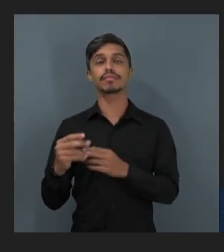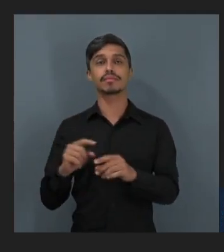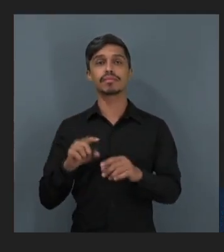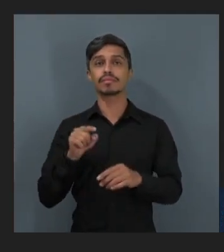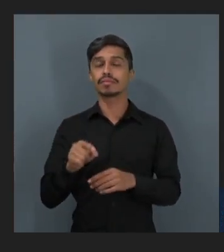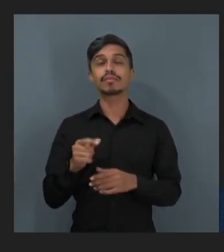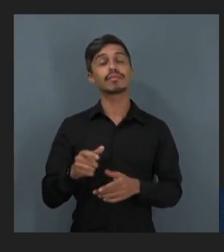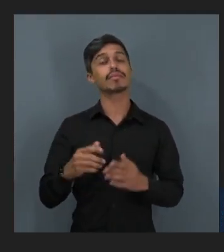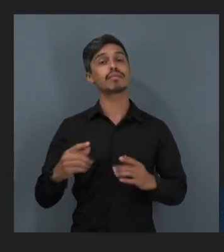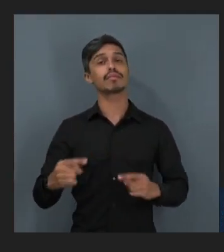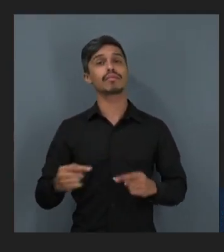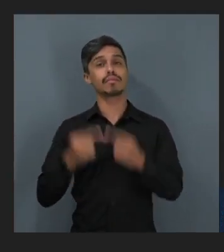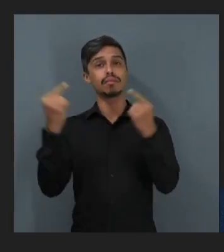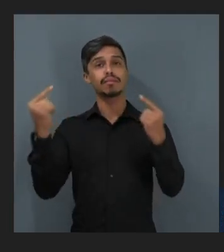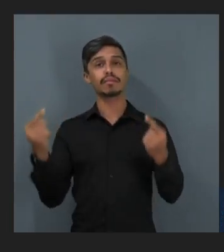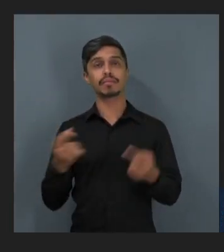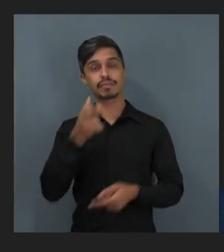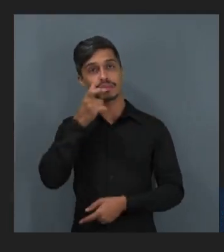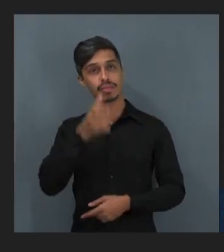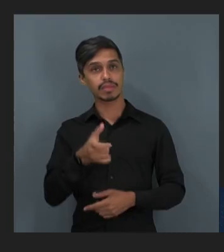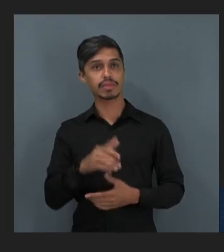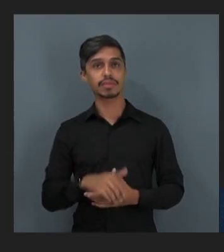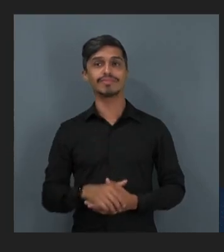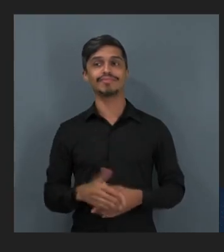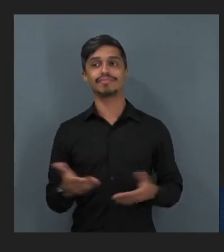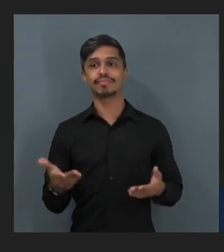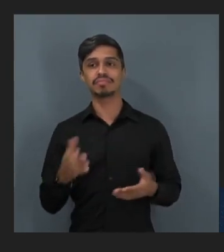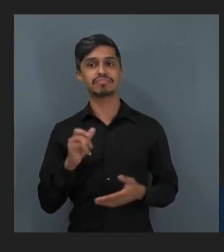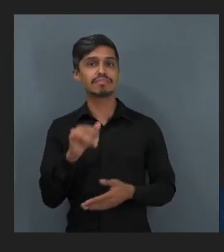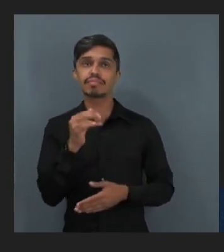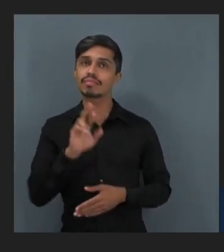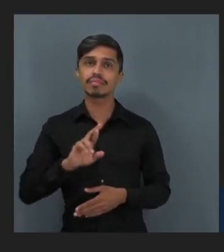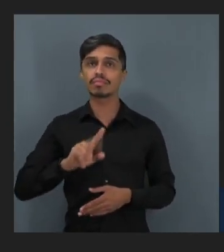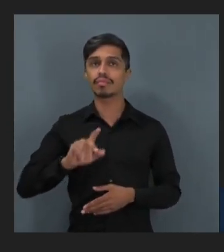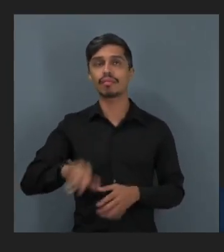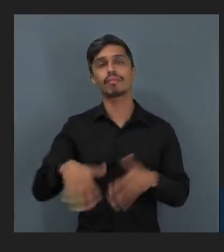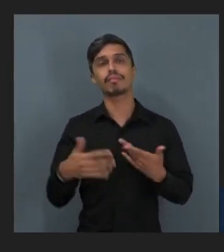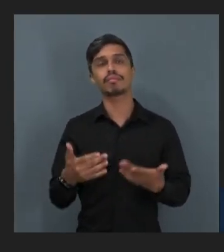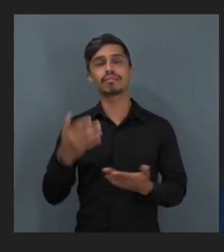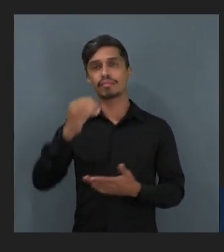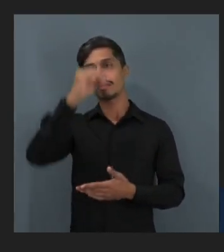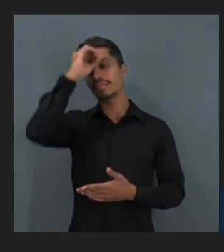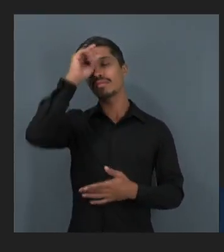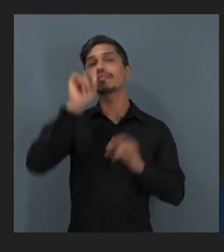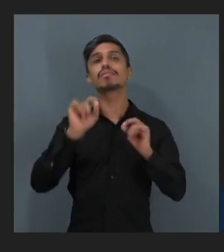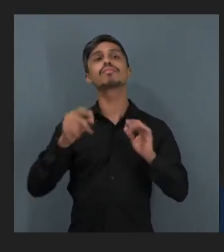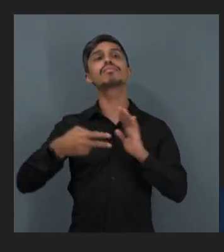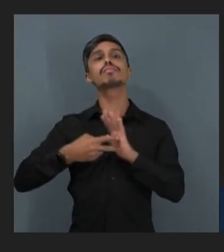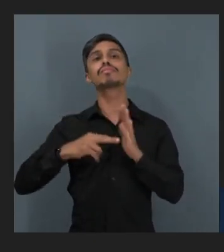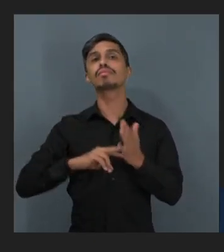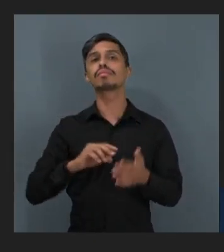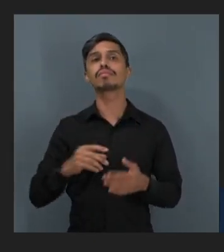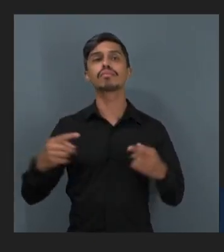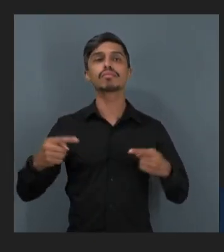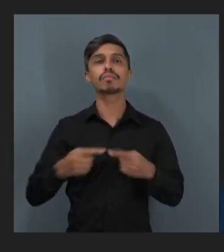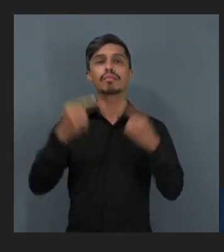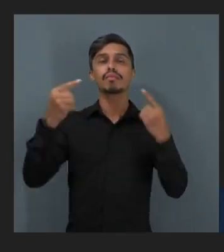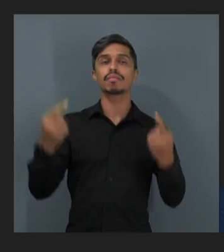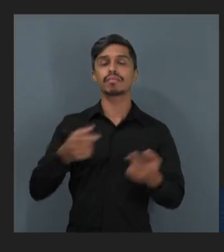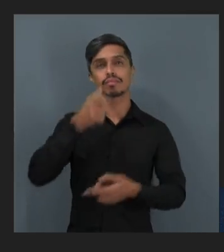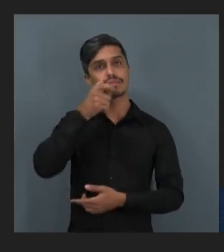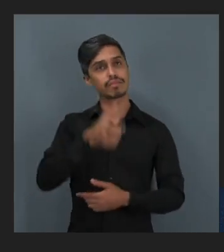de interesse, eu não sei o que é, né? Porque me parece algo muito